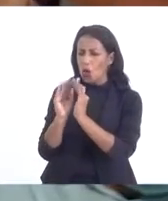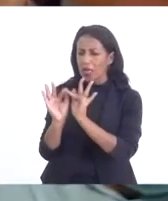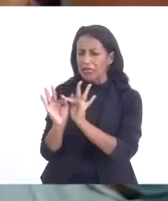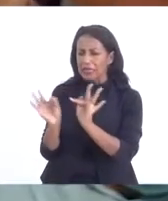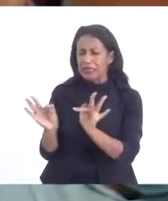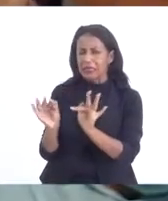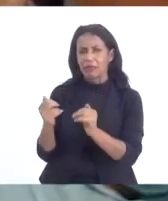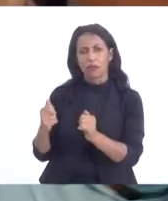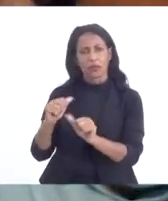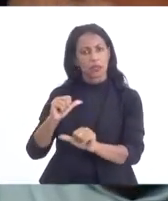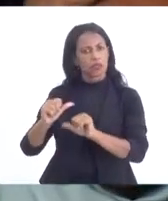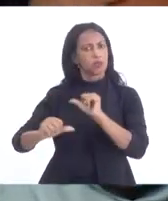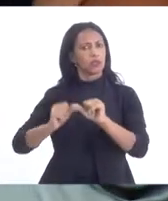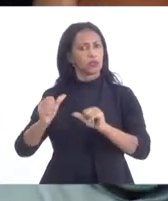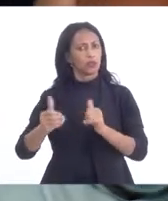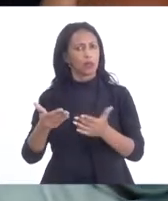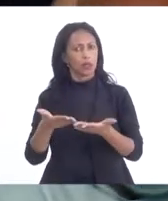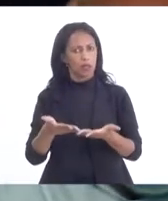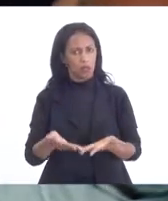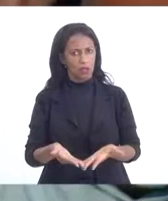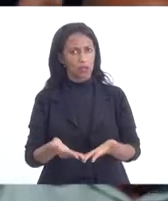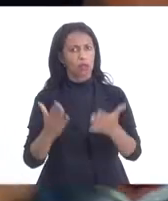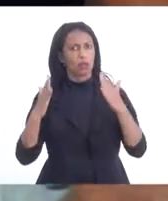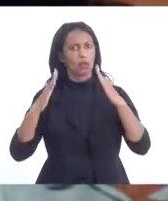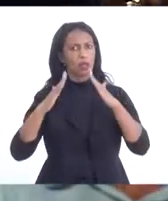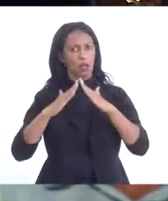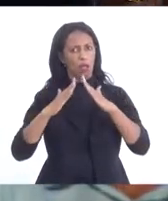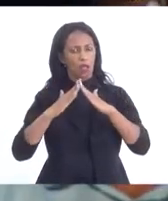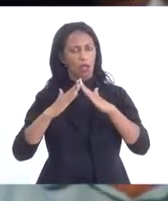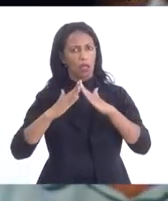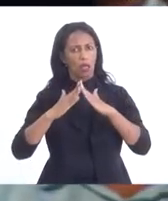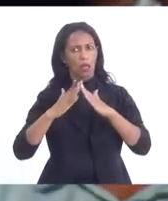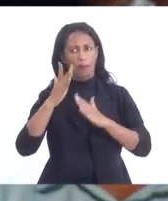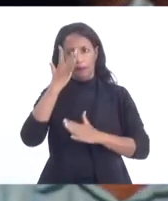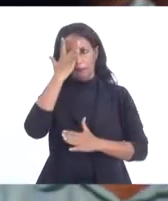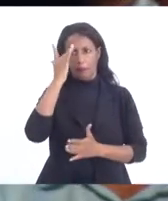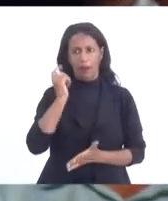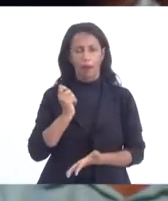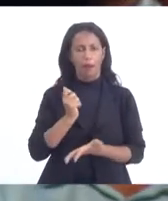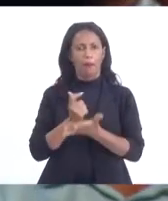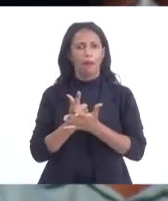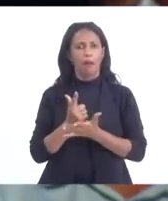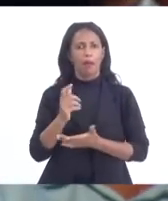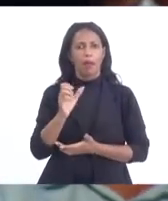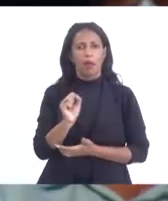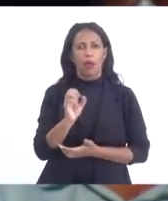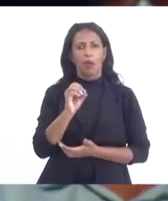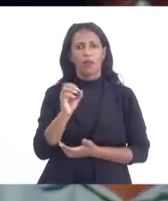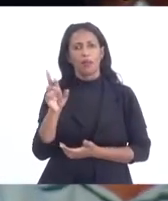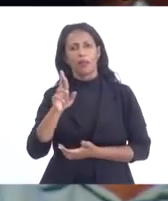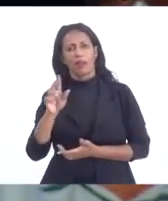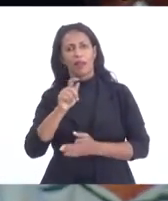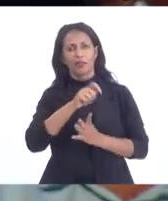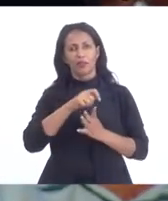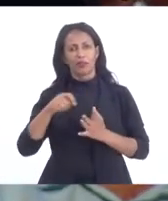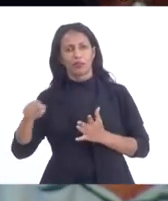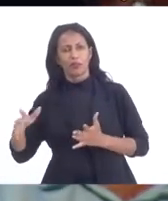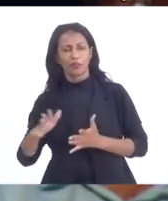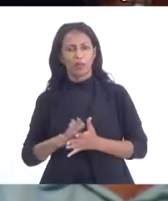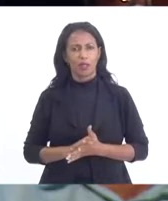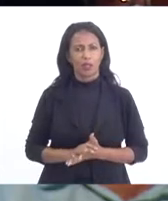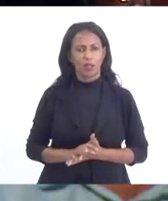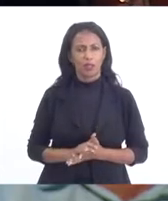preciso transformar isso, senhor presidente, numa moradia em que o sujeito vai pagar 80 reais por mês a